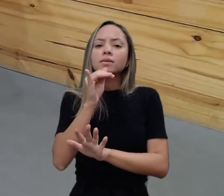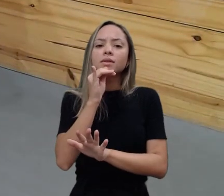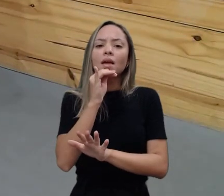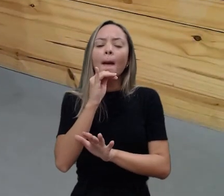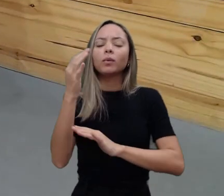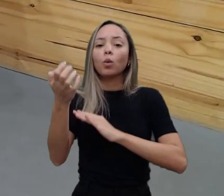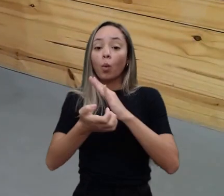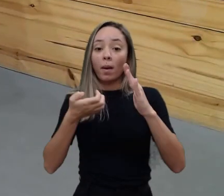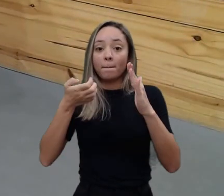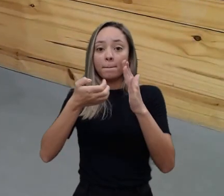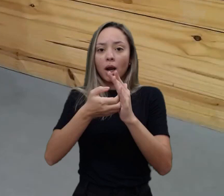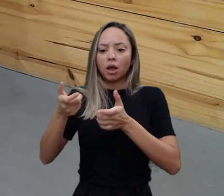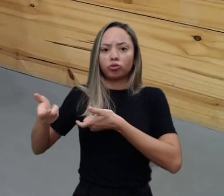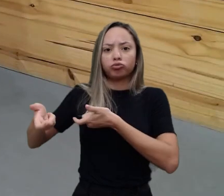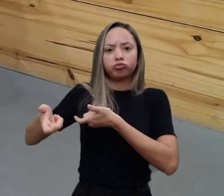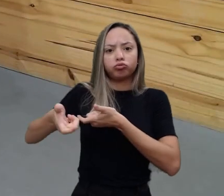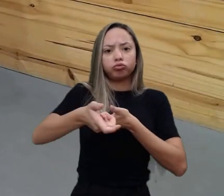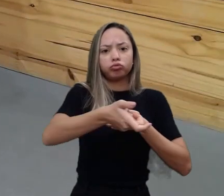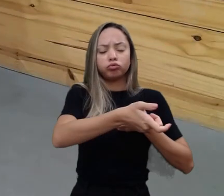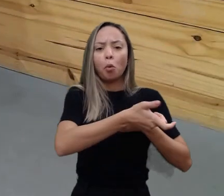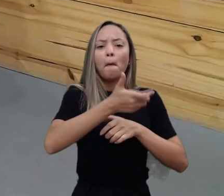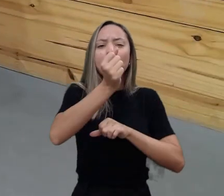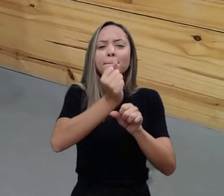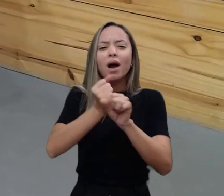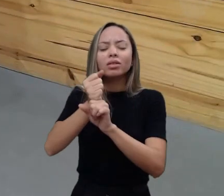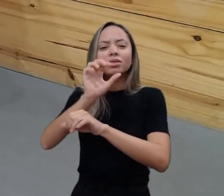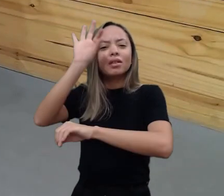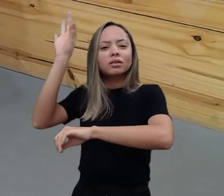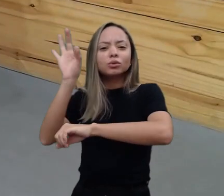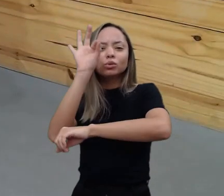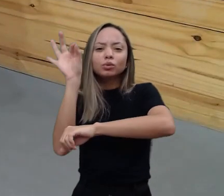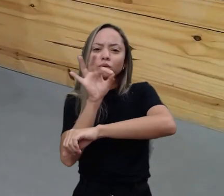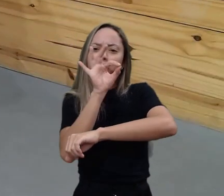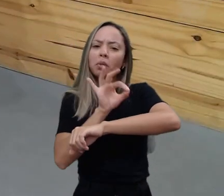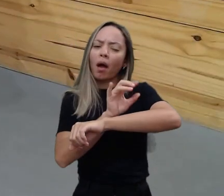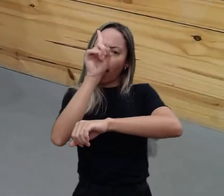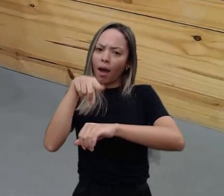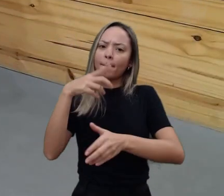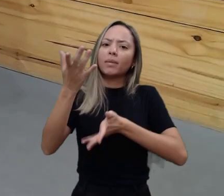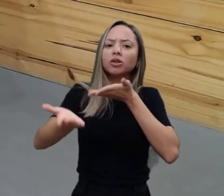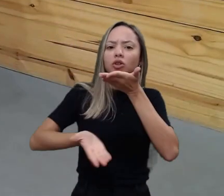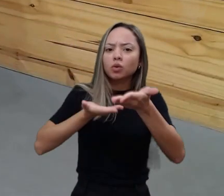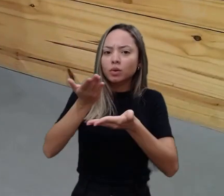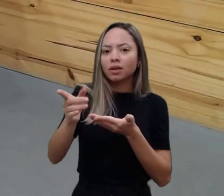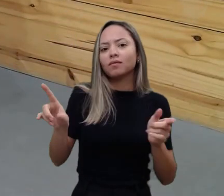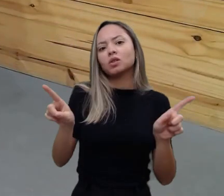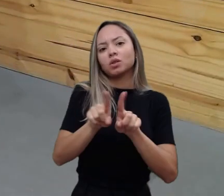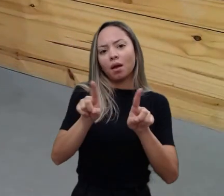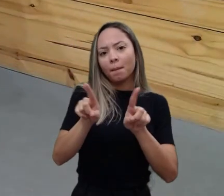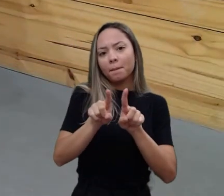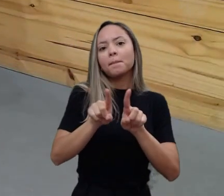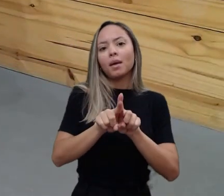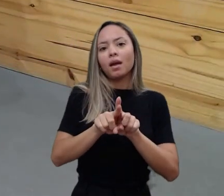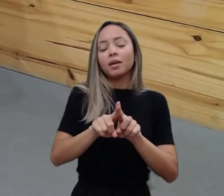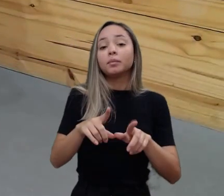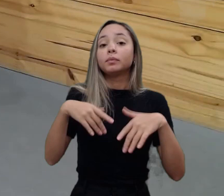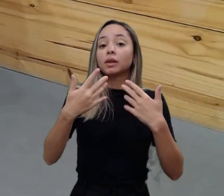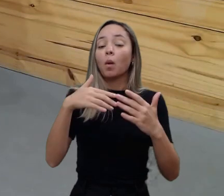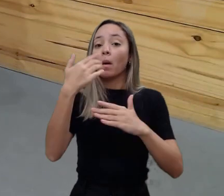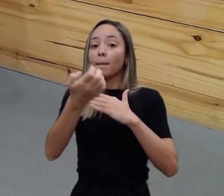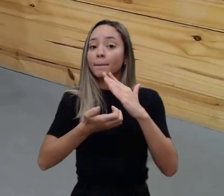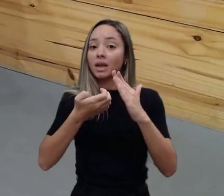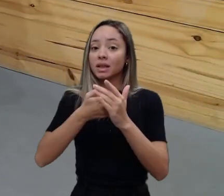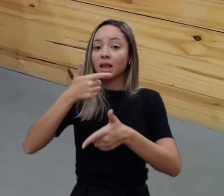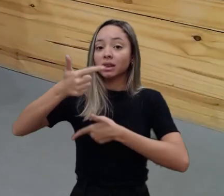detetização. Ela usa produtos para prestação de serviço. Então, a empresa de detetização, que trabalha